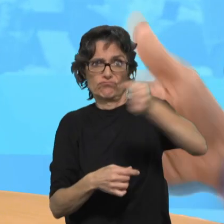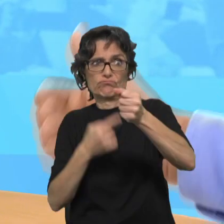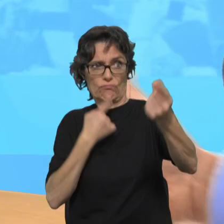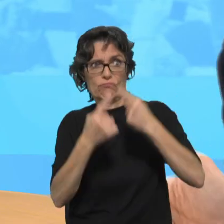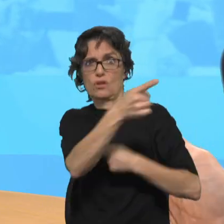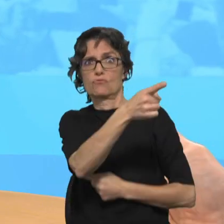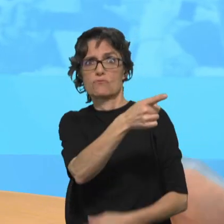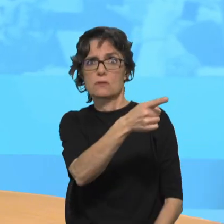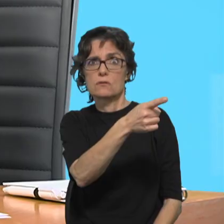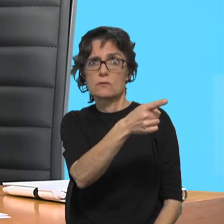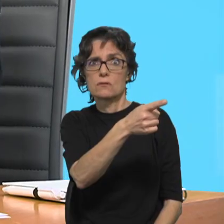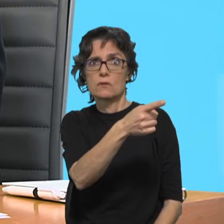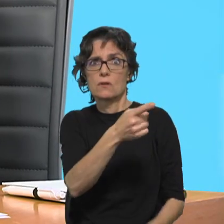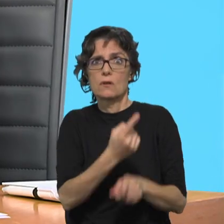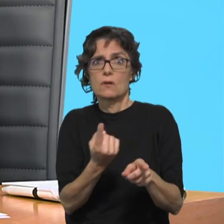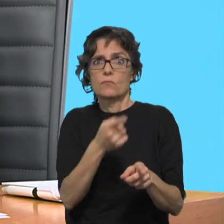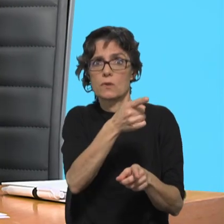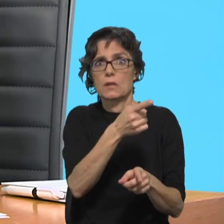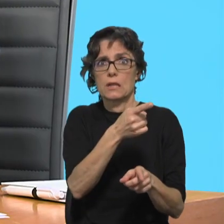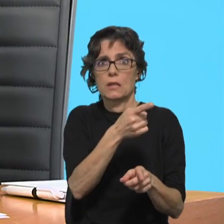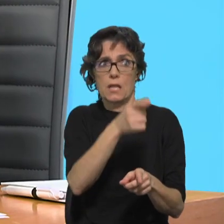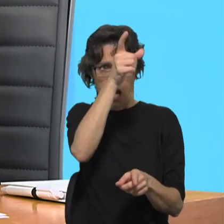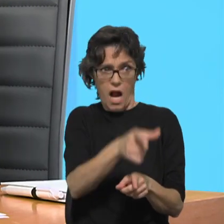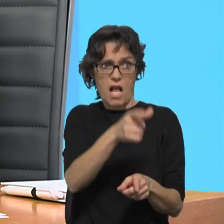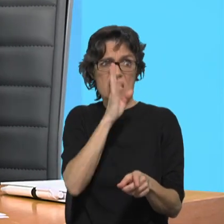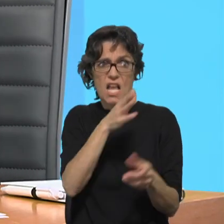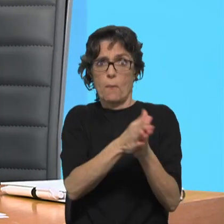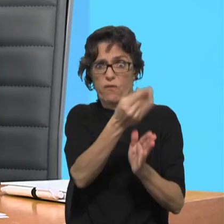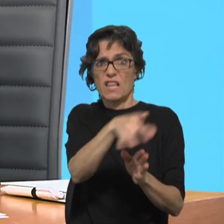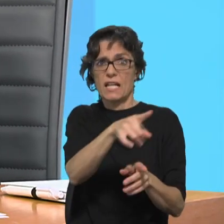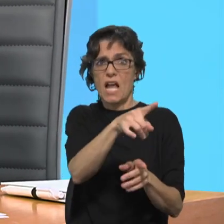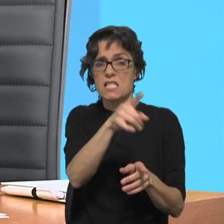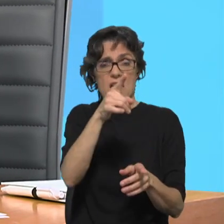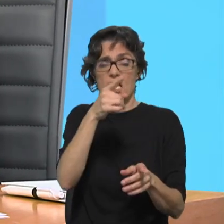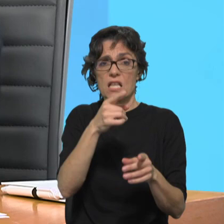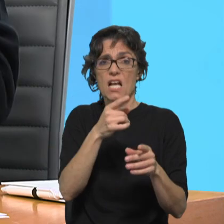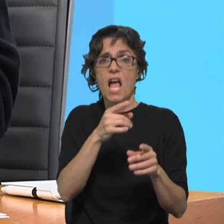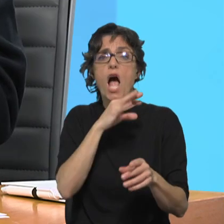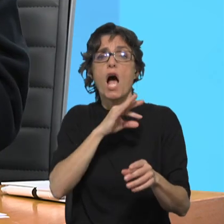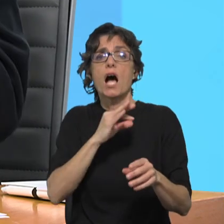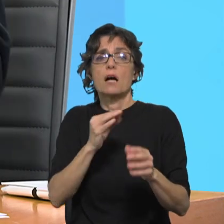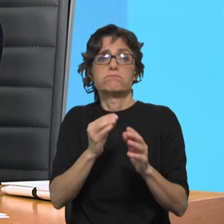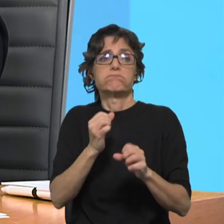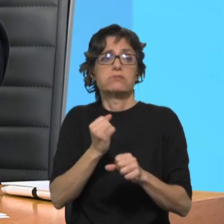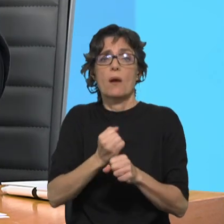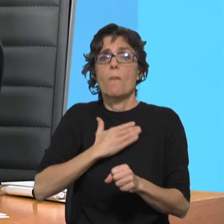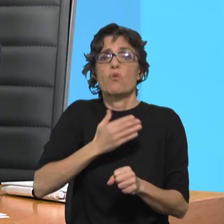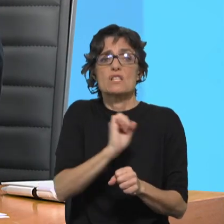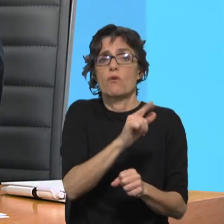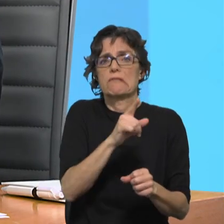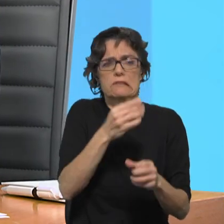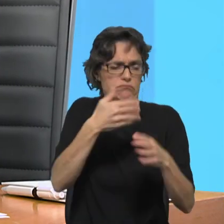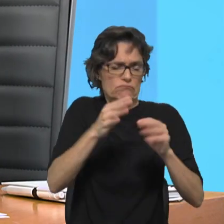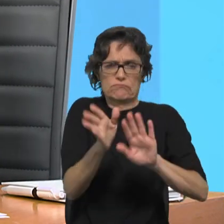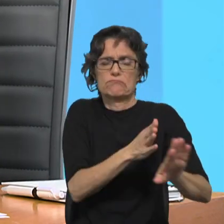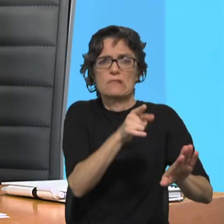que ser claramente julgada e ele é abusador, não é por ser psicólogo. Ele é abusador porque tem um